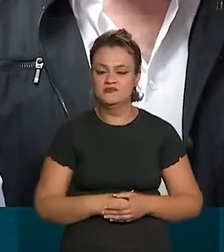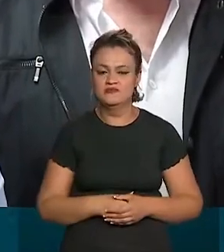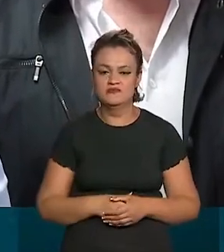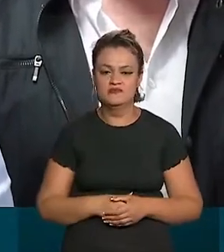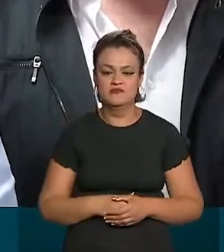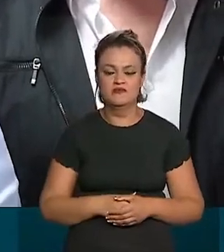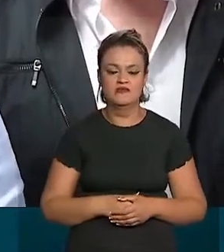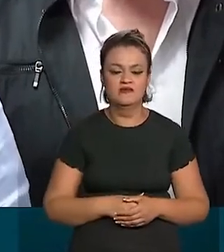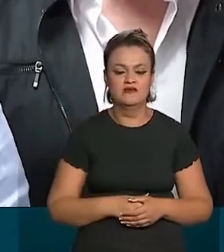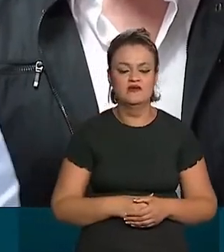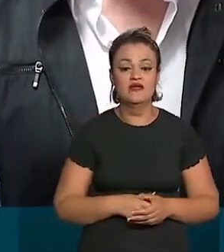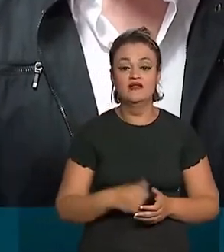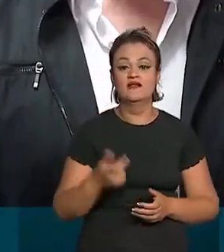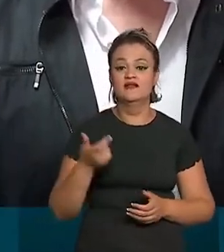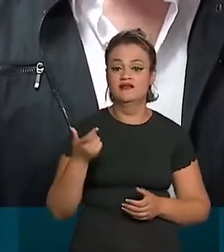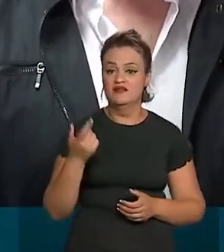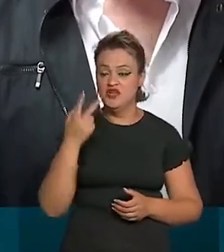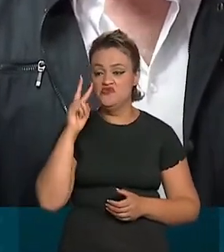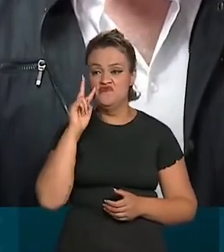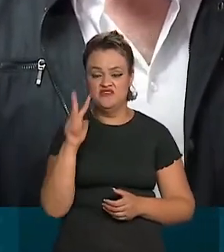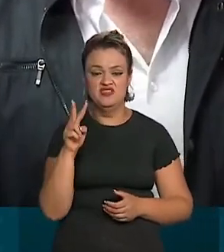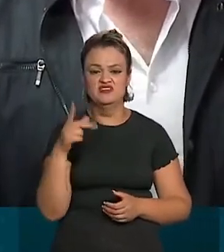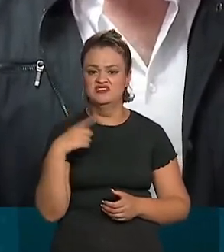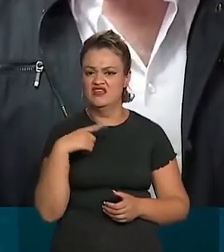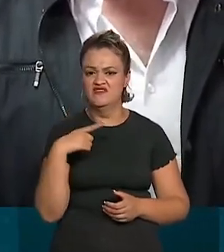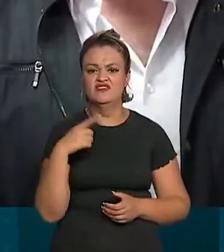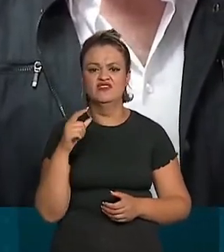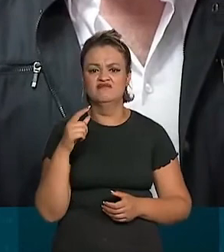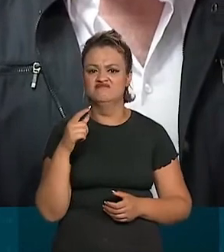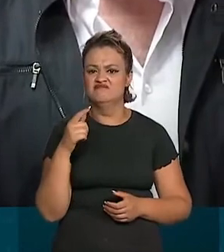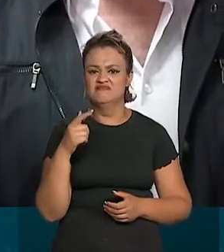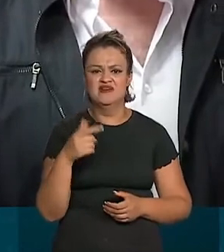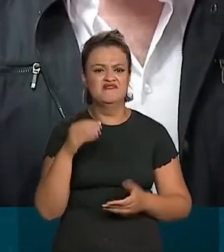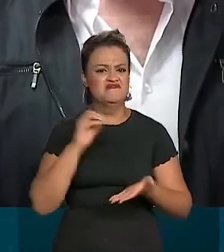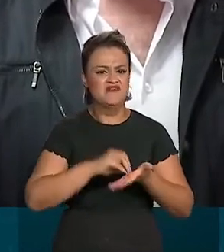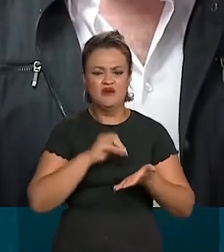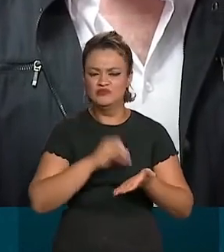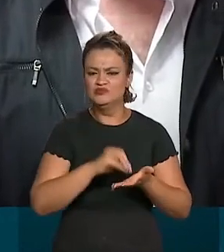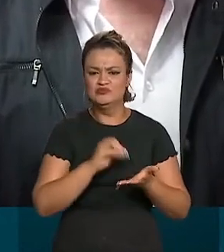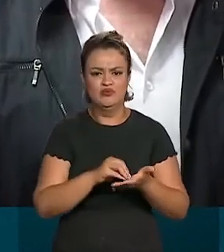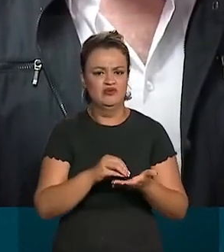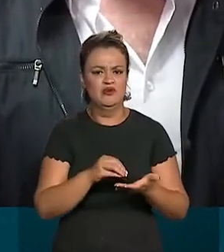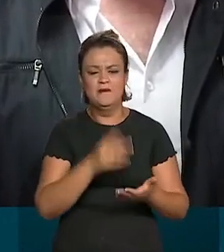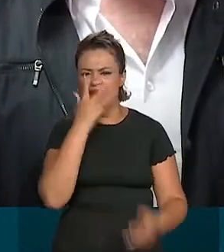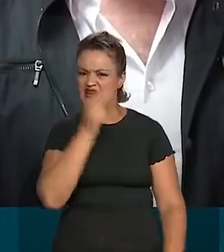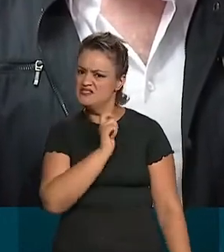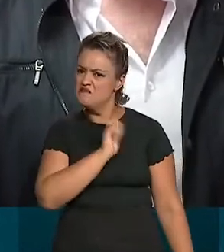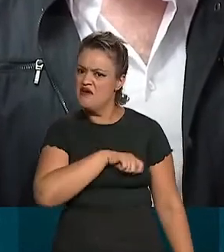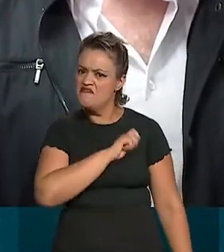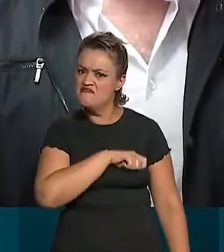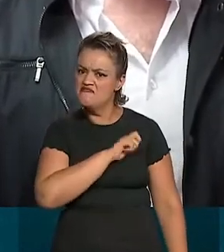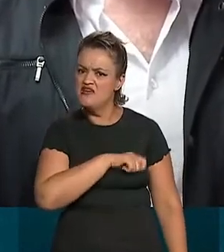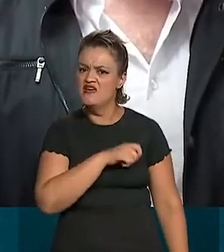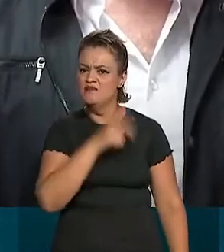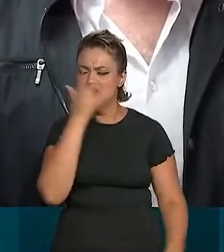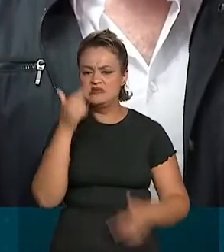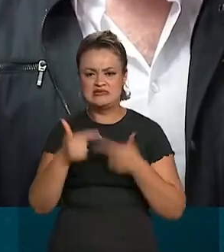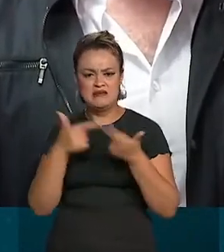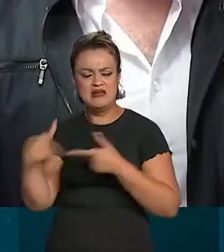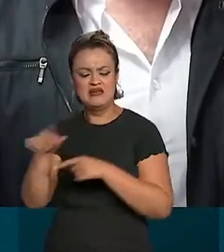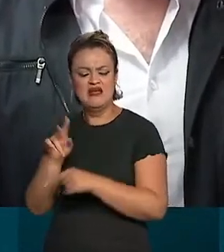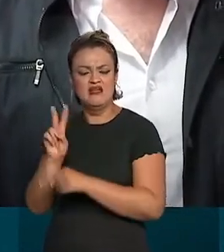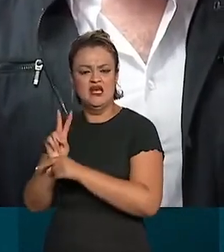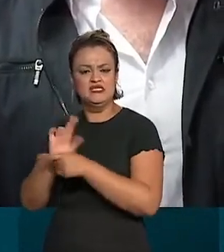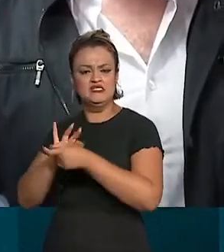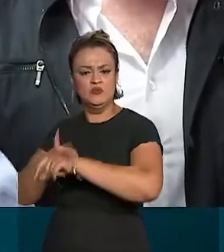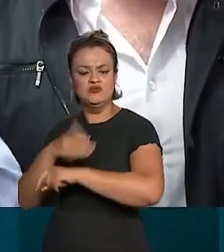Houve, eu diria, sabe, incompetência, má vontade ou má fé das pessoas que cuidam da segurança pública